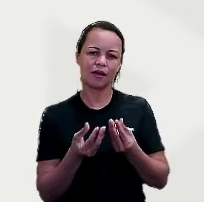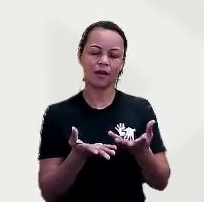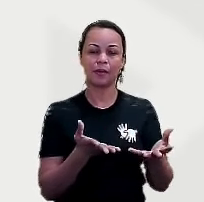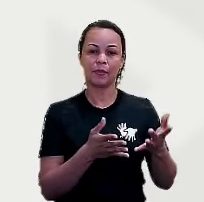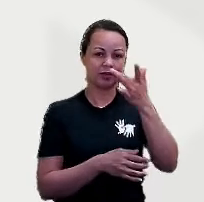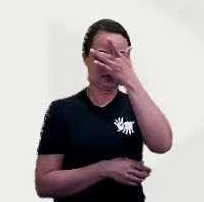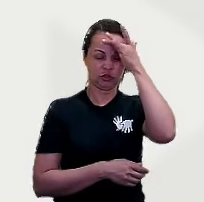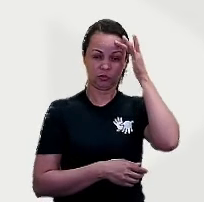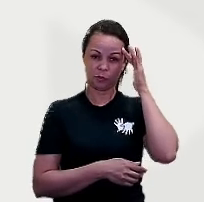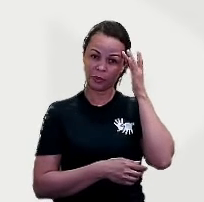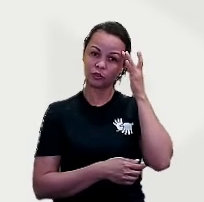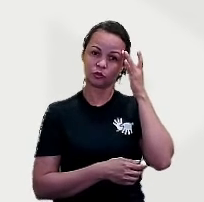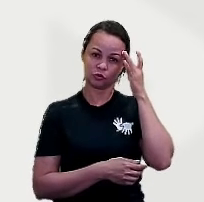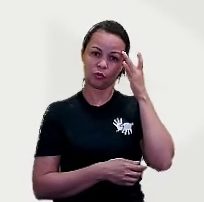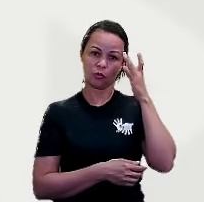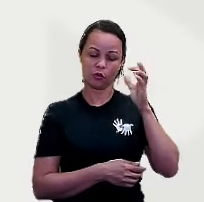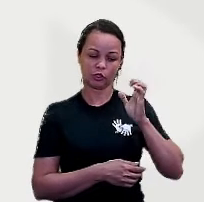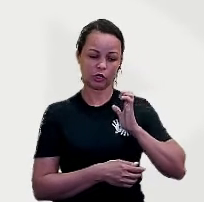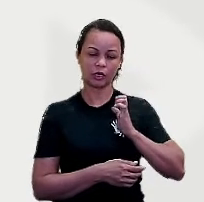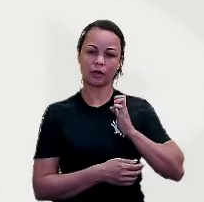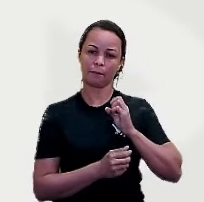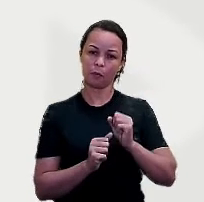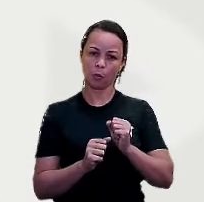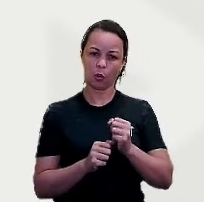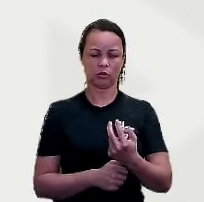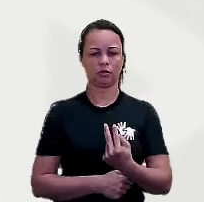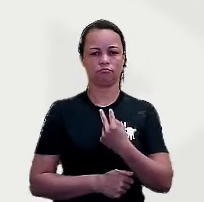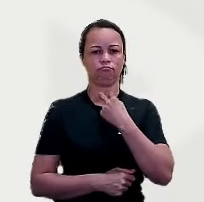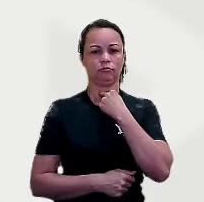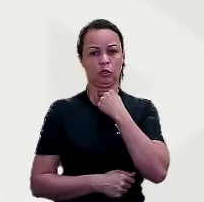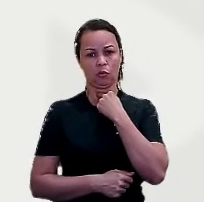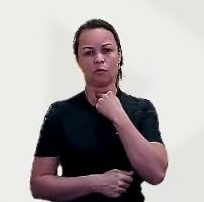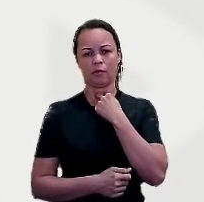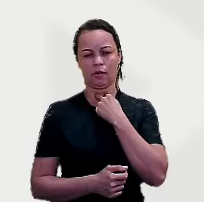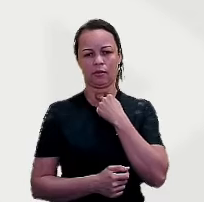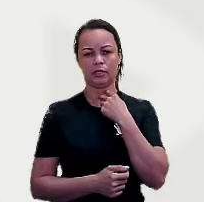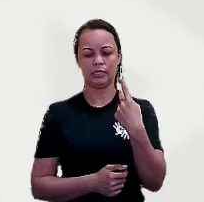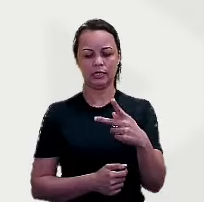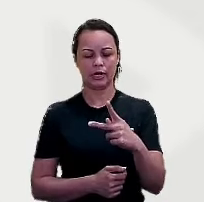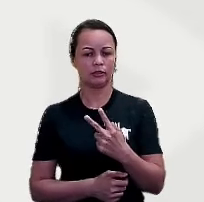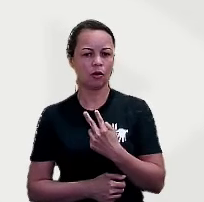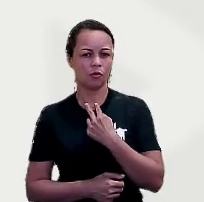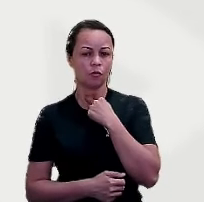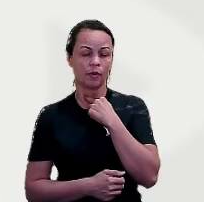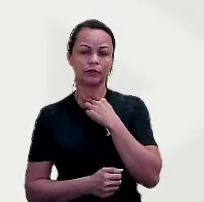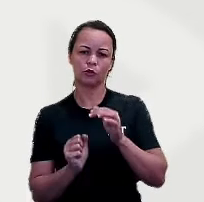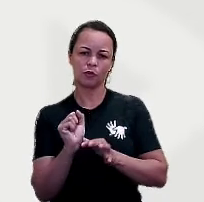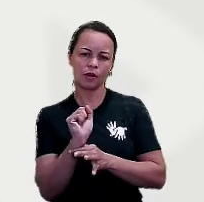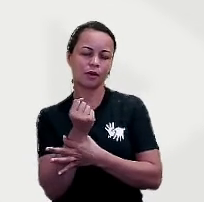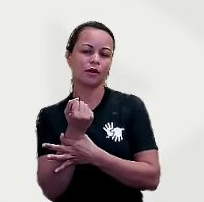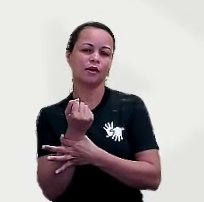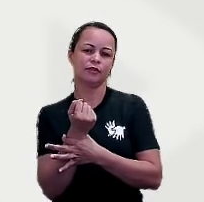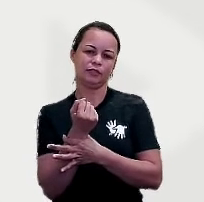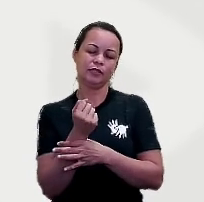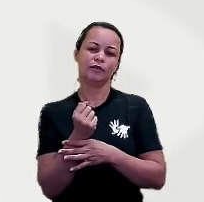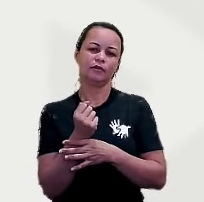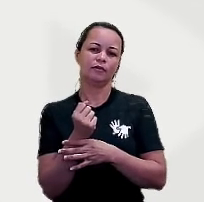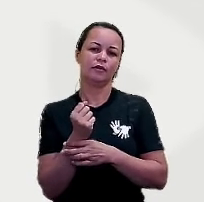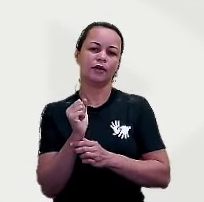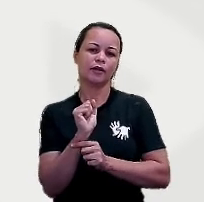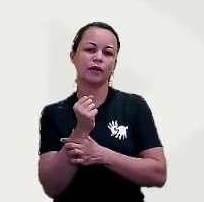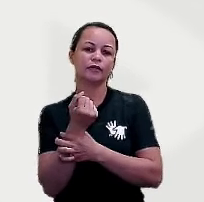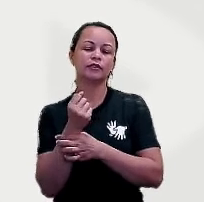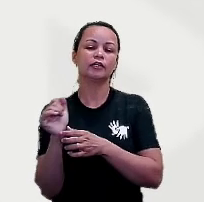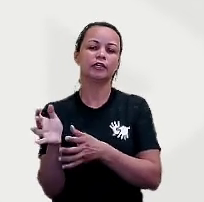poder aquisitivo pudessem ocupar, e a partir dessa ocupação garantiria um território que não